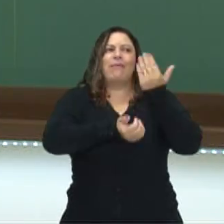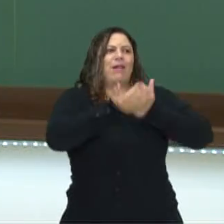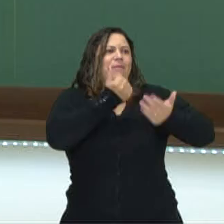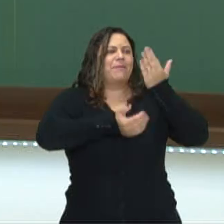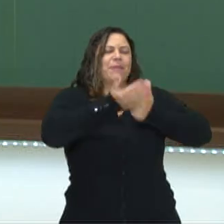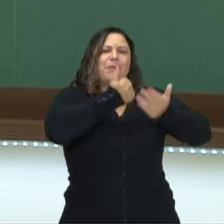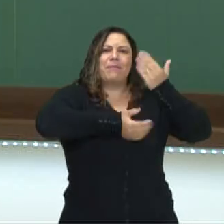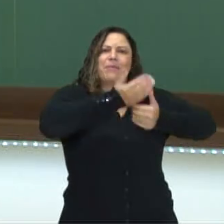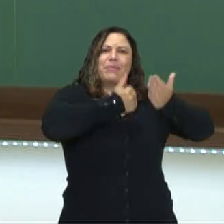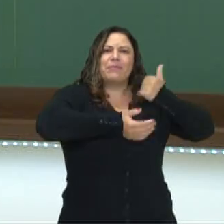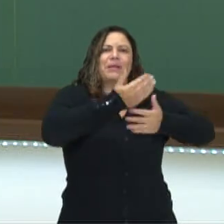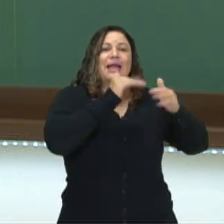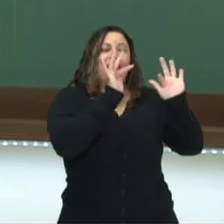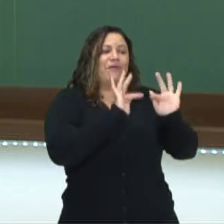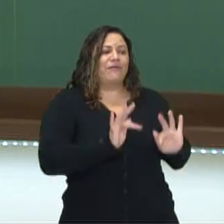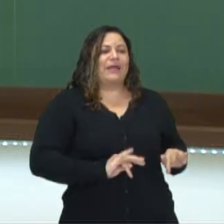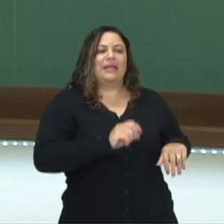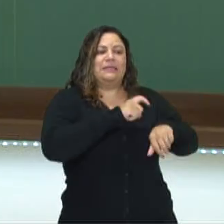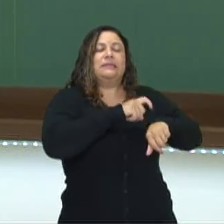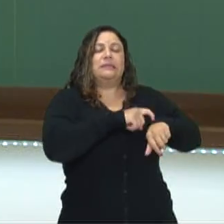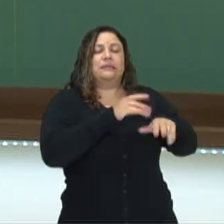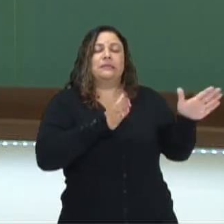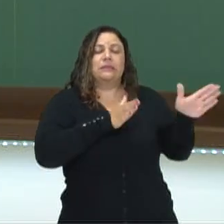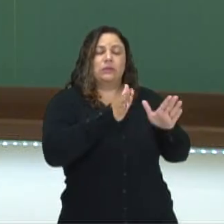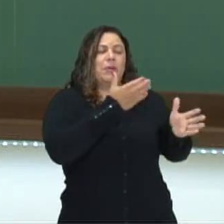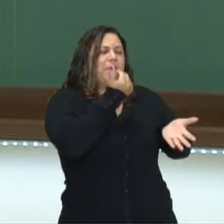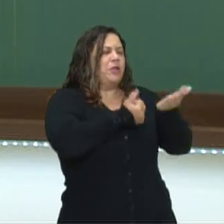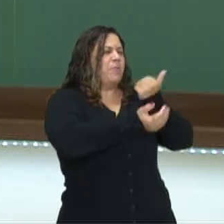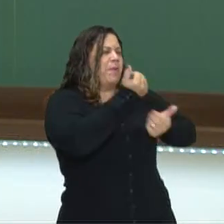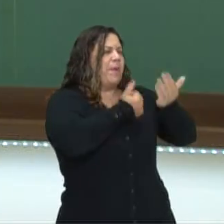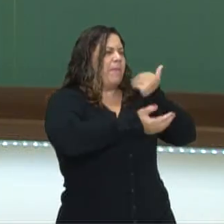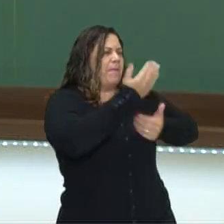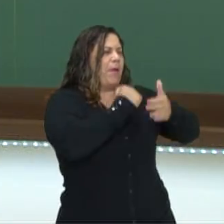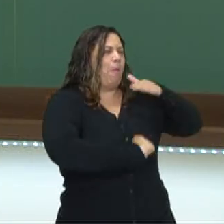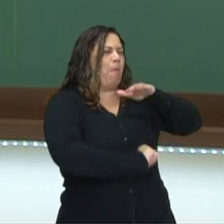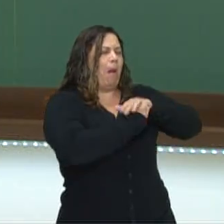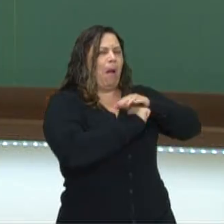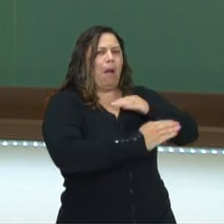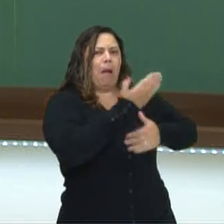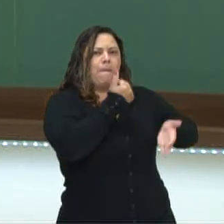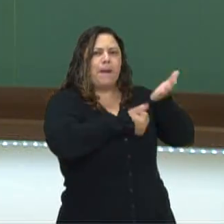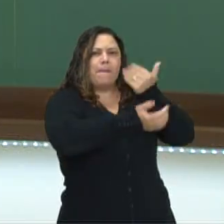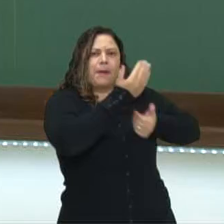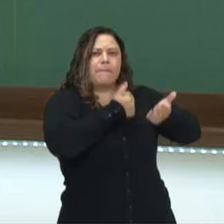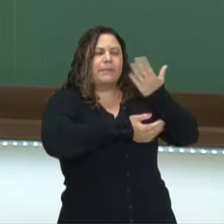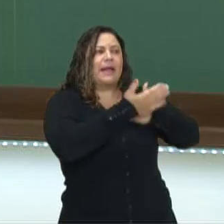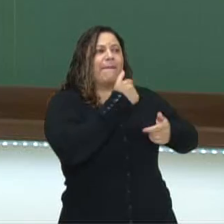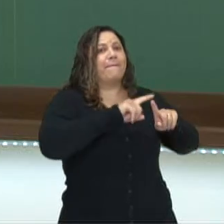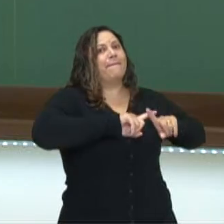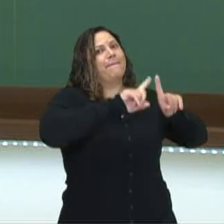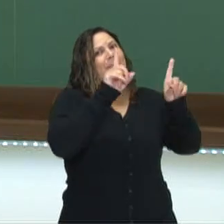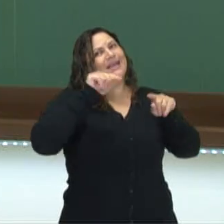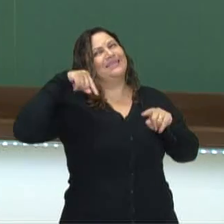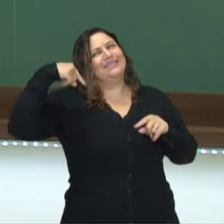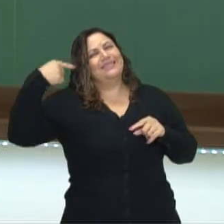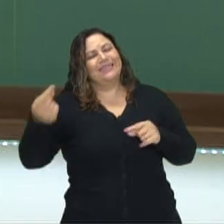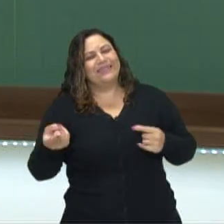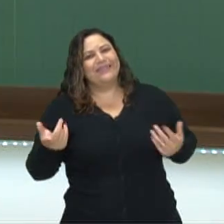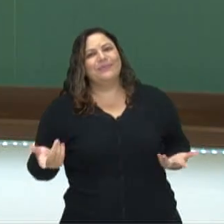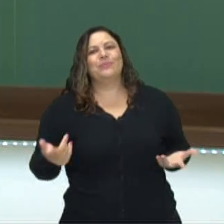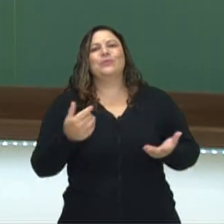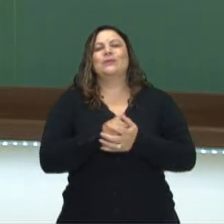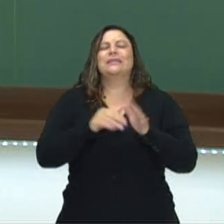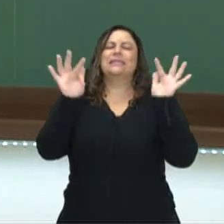posso ficar feliz no momento em que eu estou comendo tudo aquilo, aquelas guloseimas todas que eu estou com vontade. Mas logo depois,